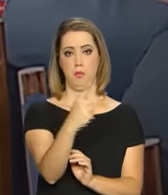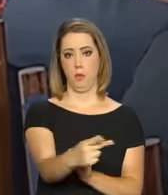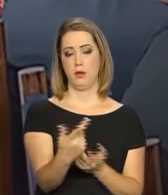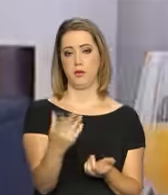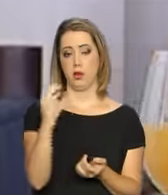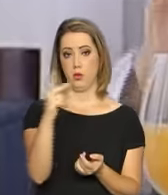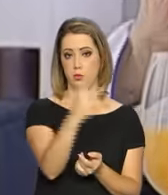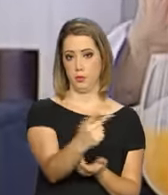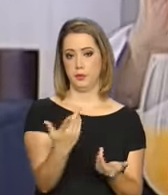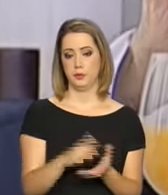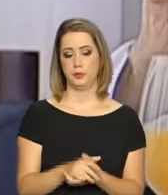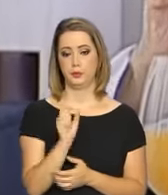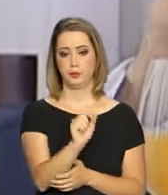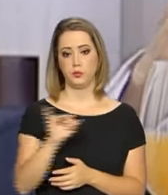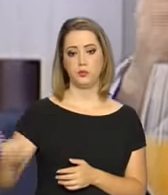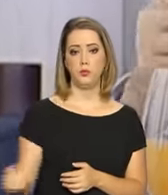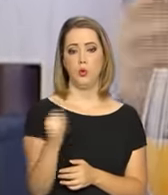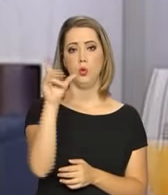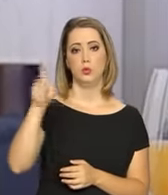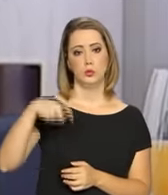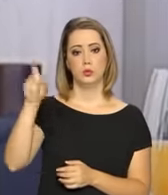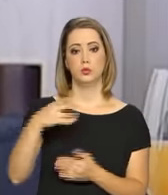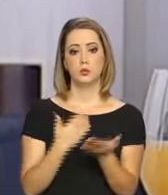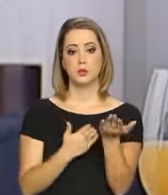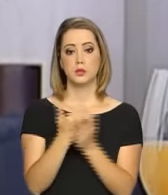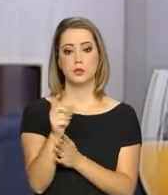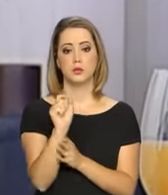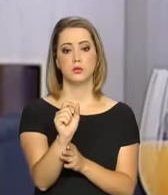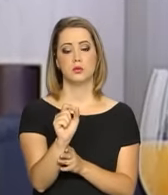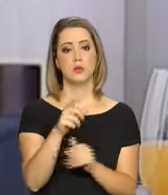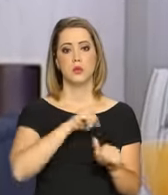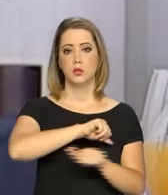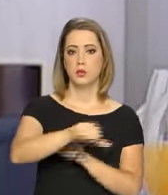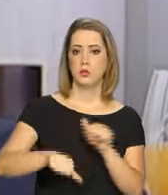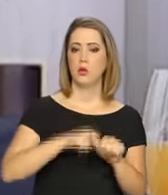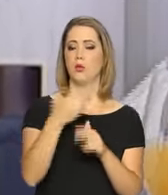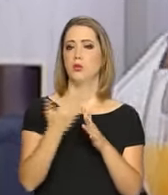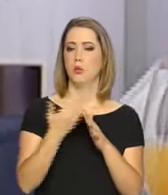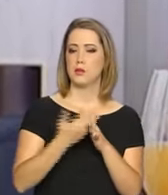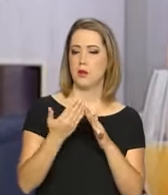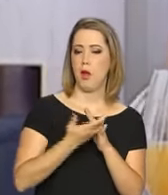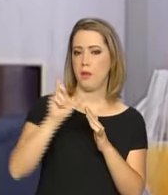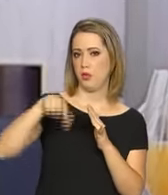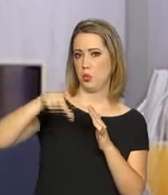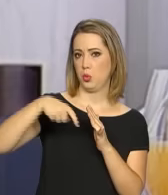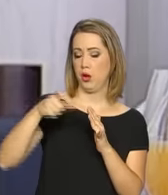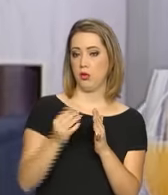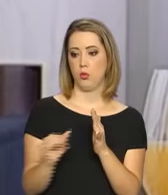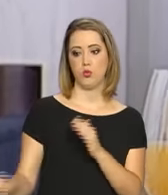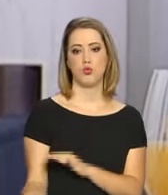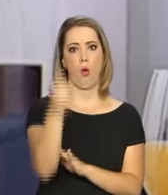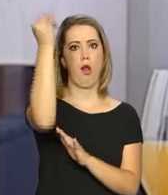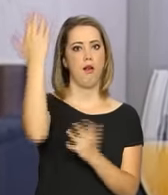aos prazos para cobrança de juros no cartão de crédito a partir de agora o crédito rotativo do cartão que tem juros mais altos só poderá ser